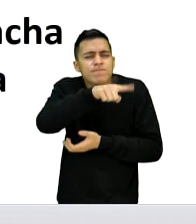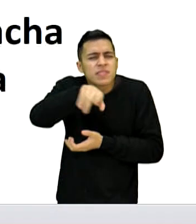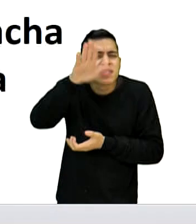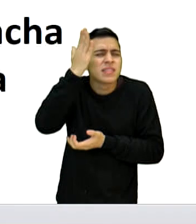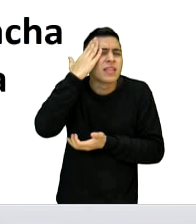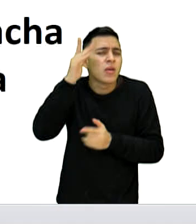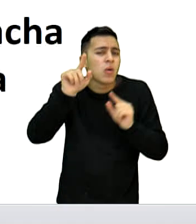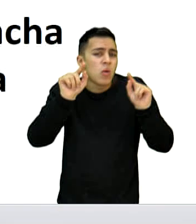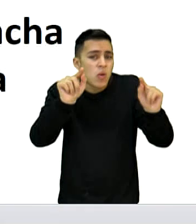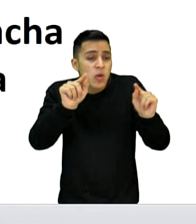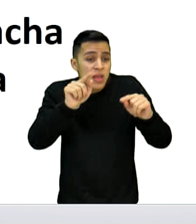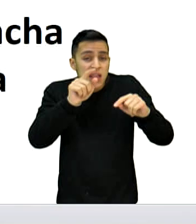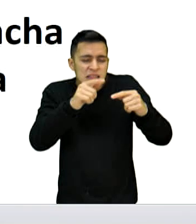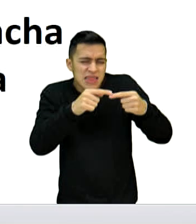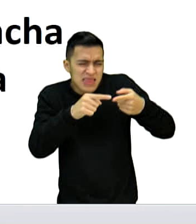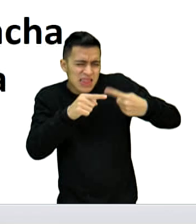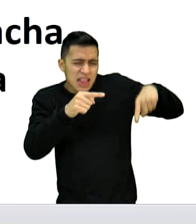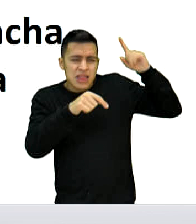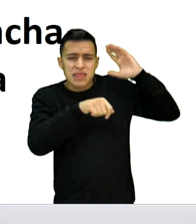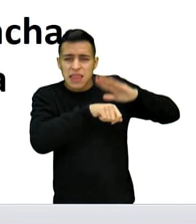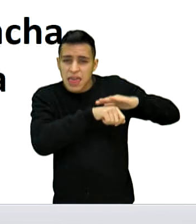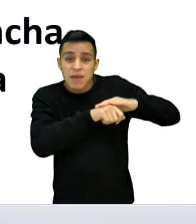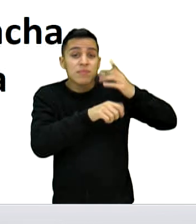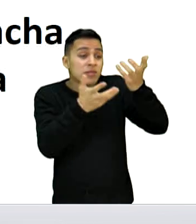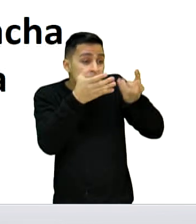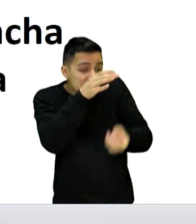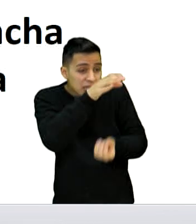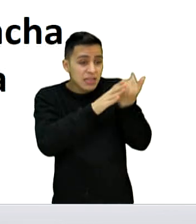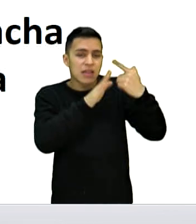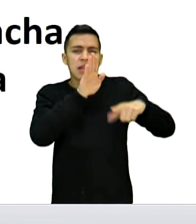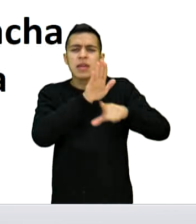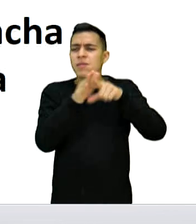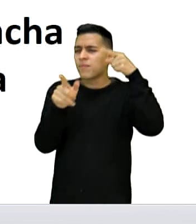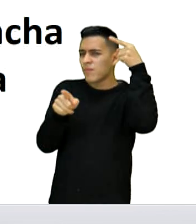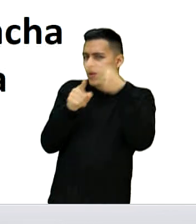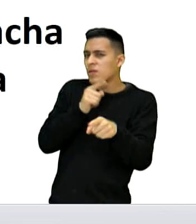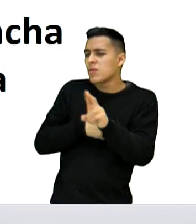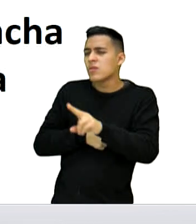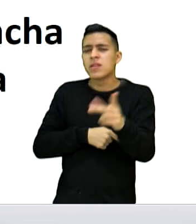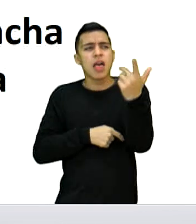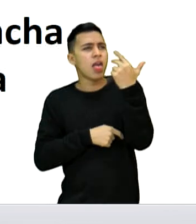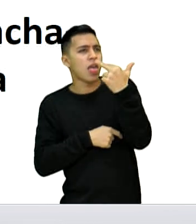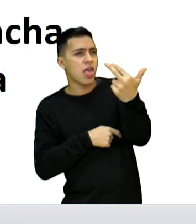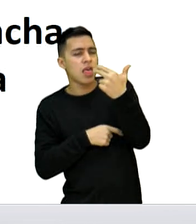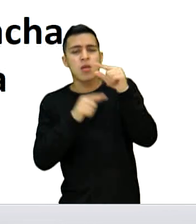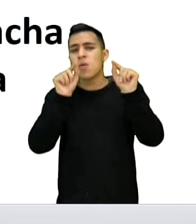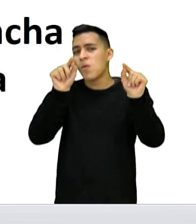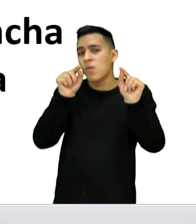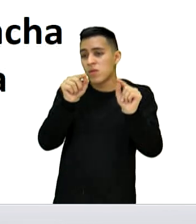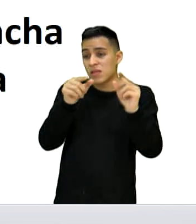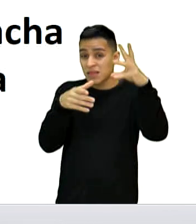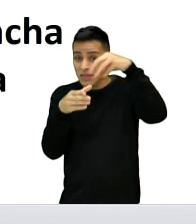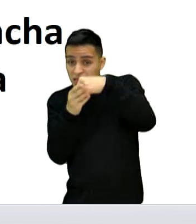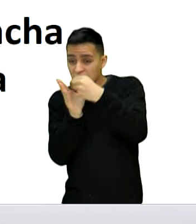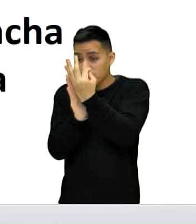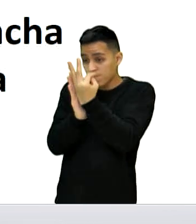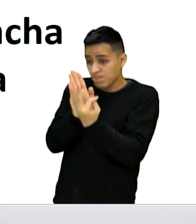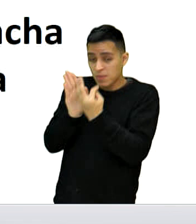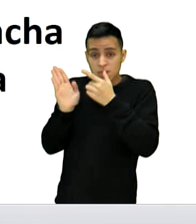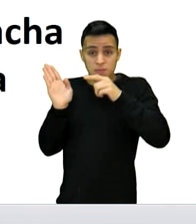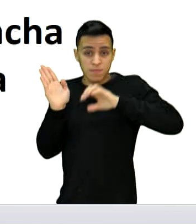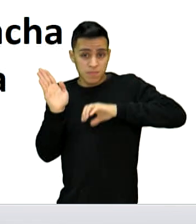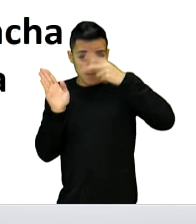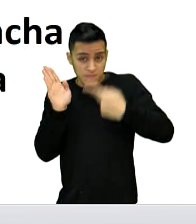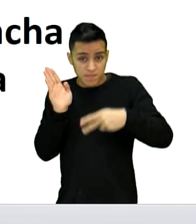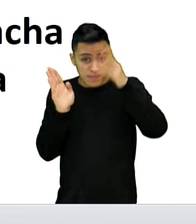sabia que um tempo atrás estavam querendo criar uma lei proibindo o uso de estrangeirismos nos textos brasileiros?